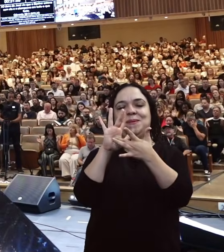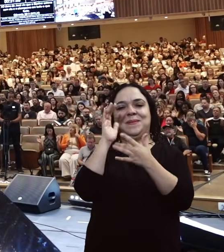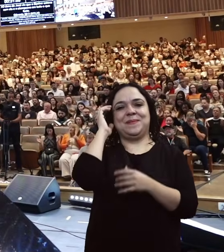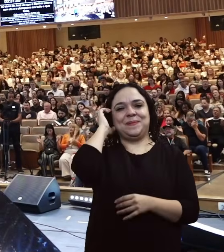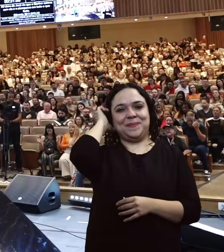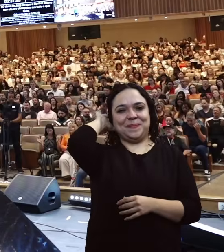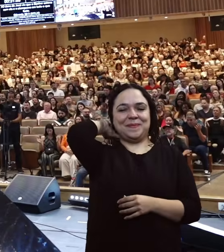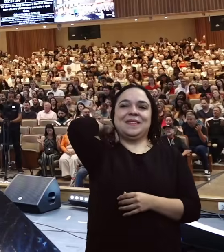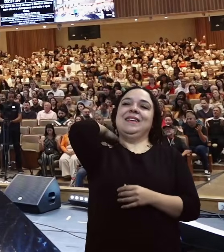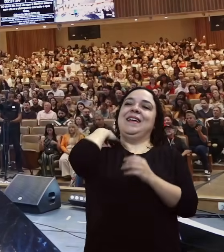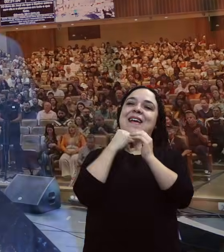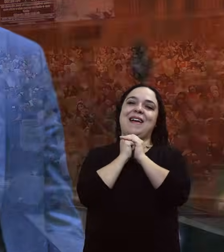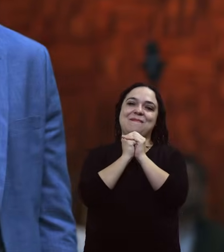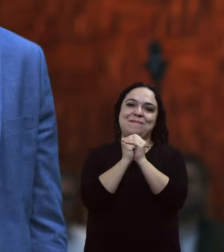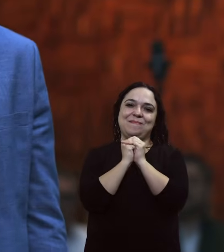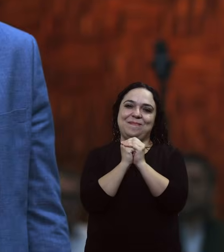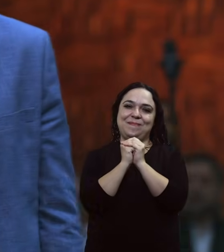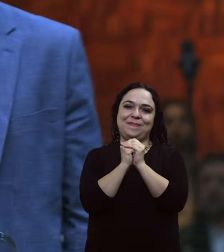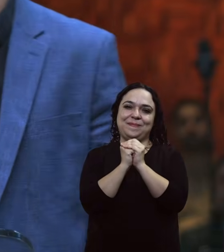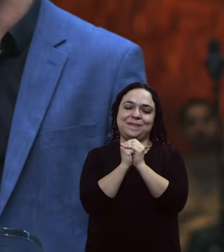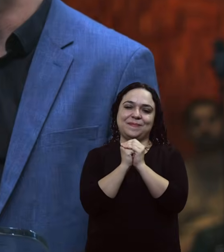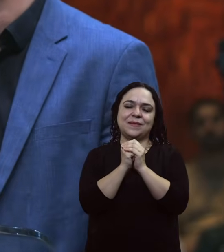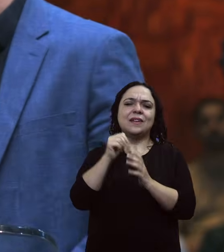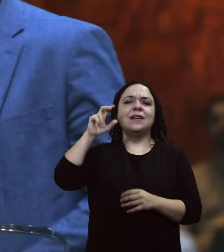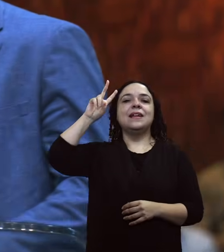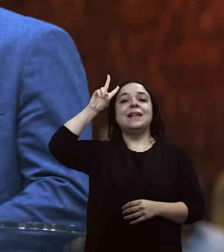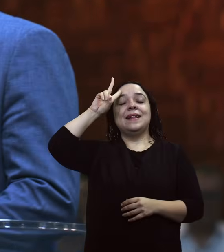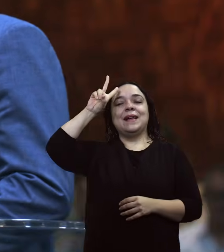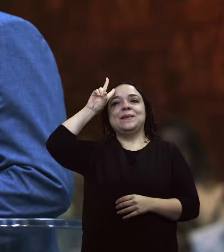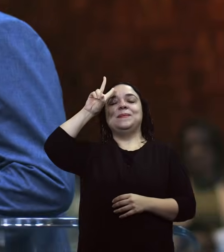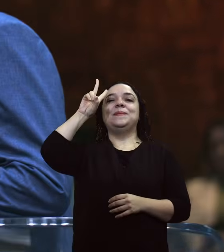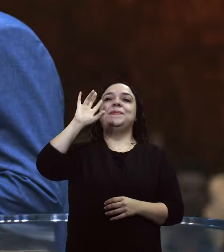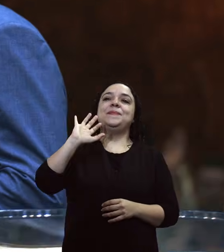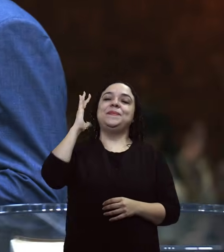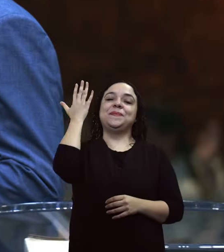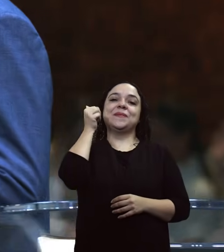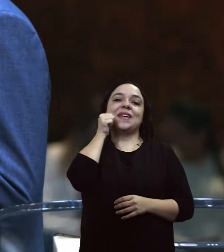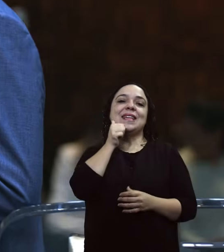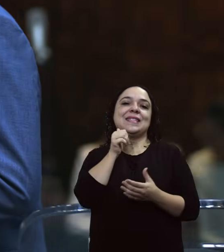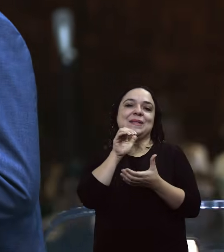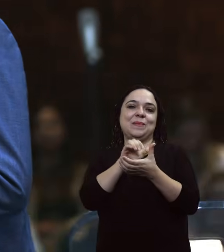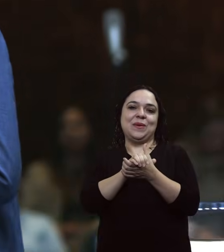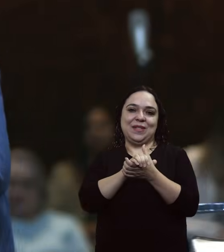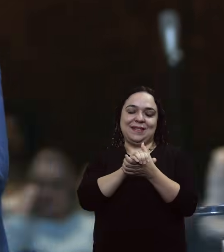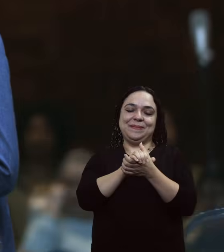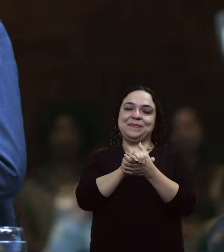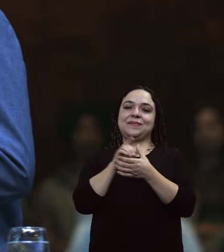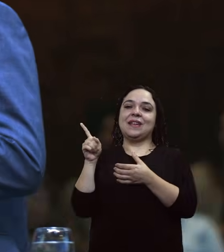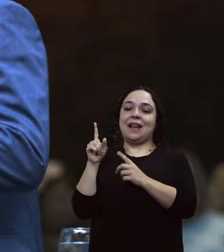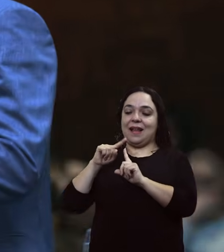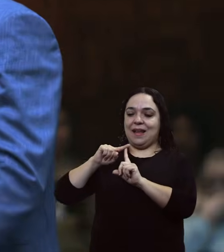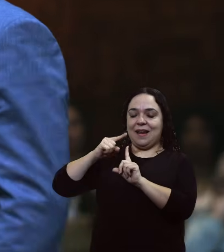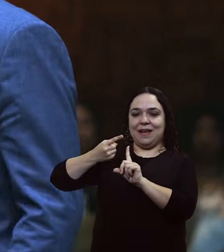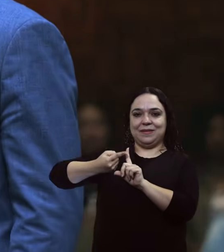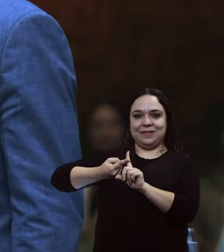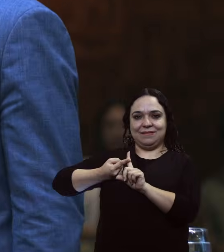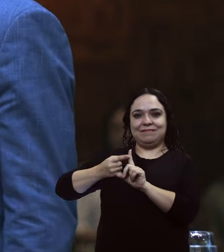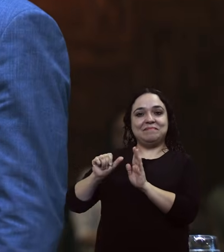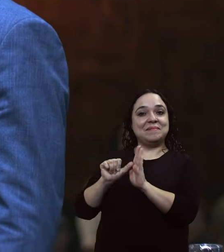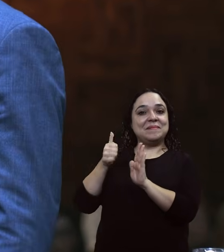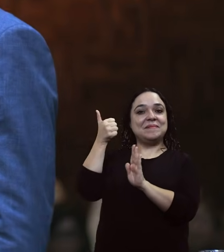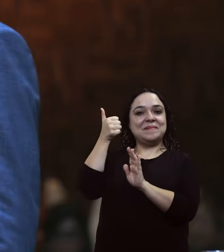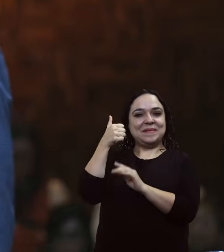Jesus. Amém. Eu lembro quando a Sil estava grávida, minha esposa, do nosso primeiro